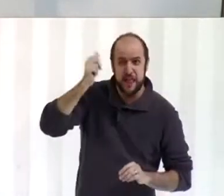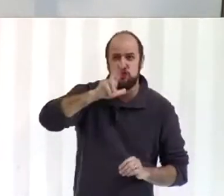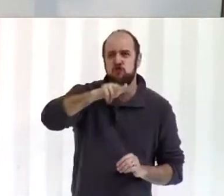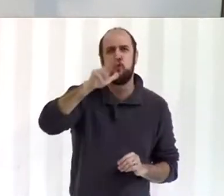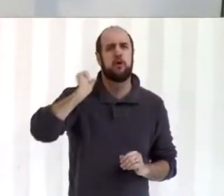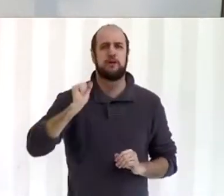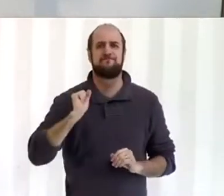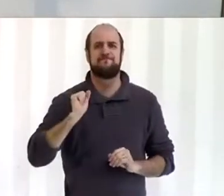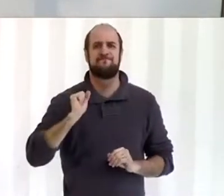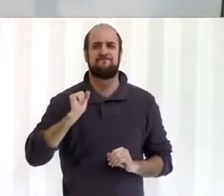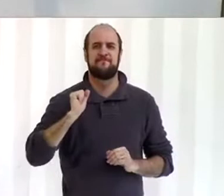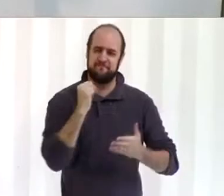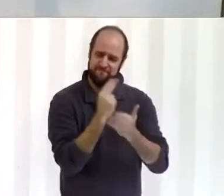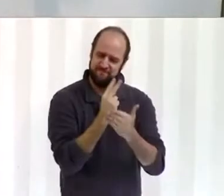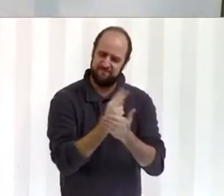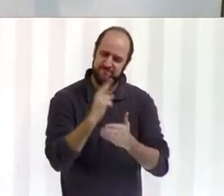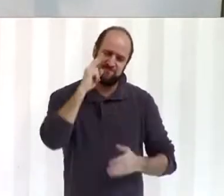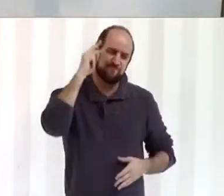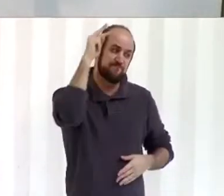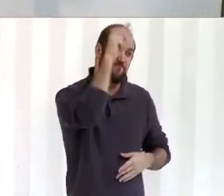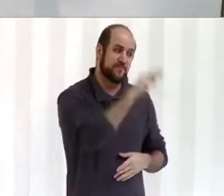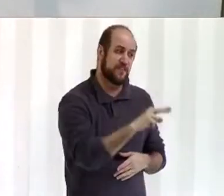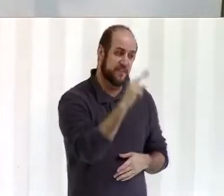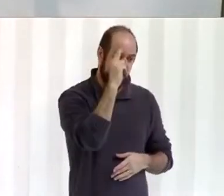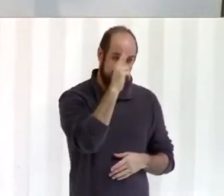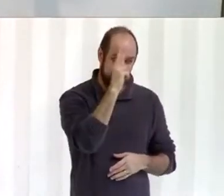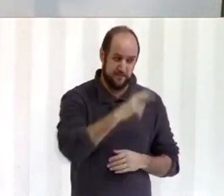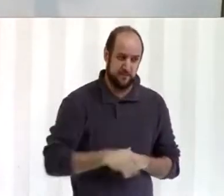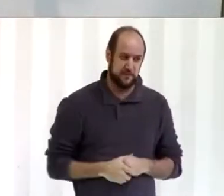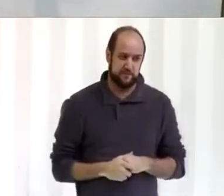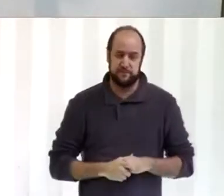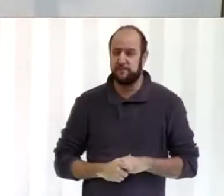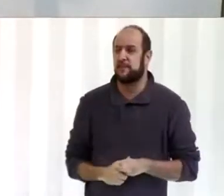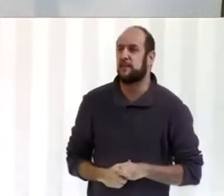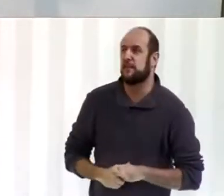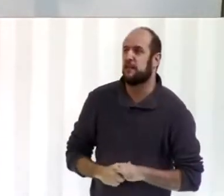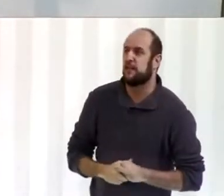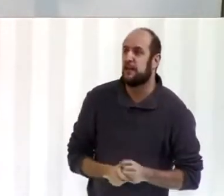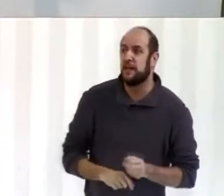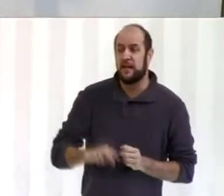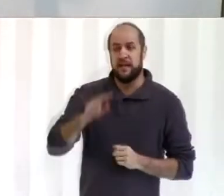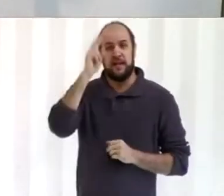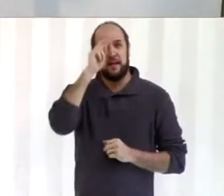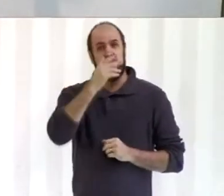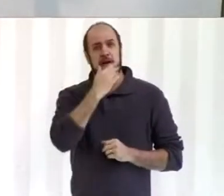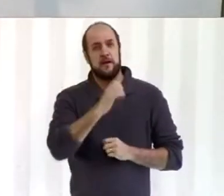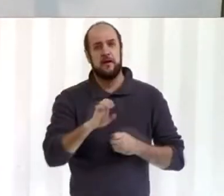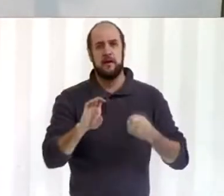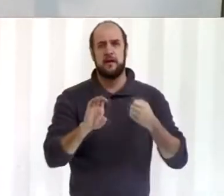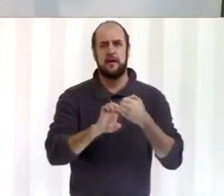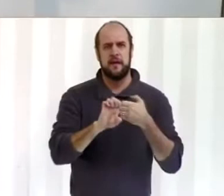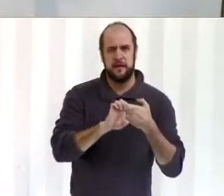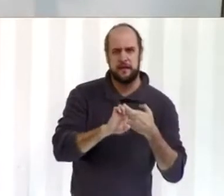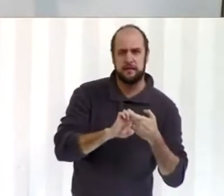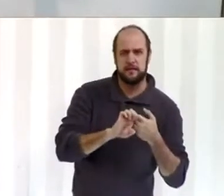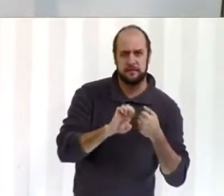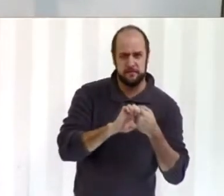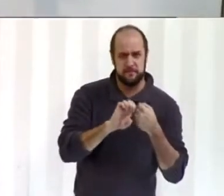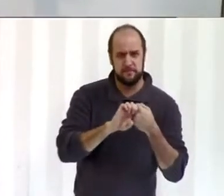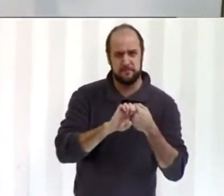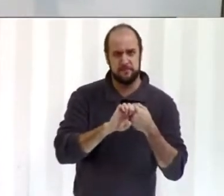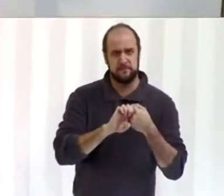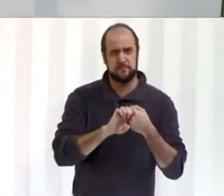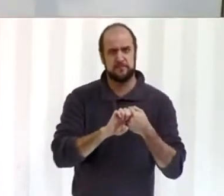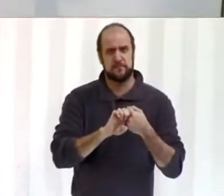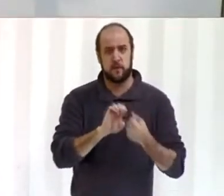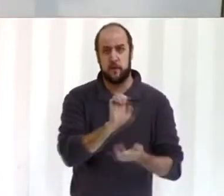no calabouço, preso no calabouço escuro, Deus vem ao profeta,